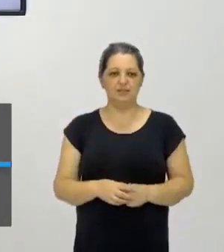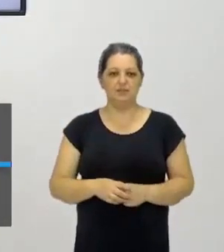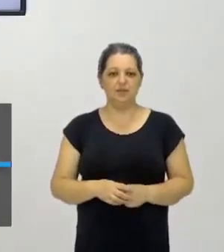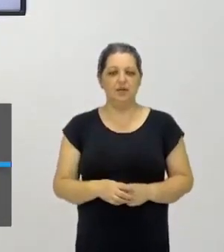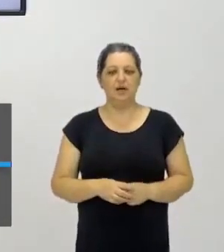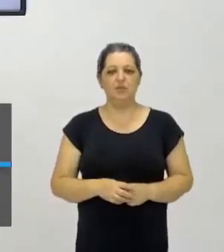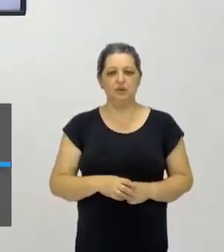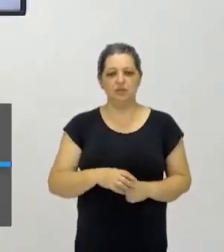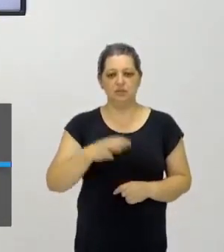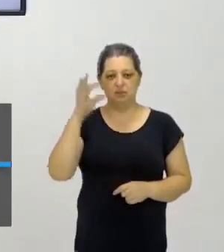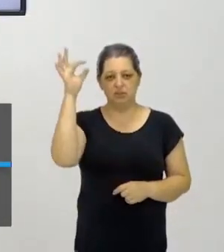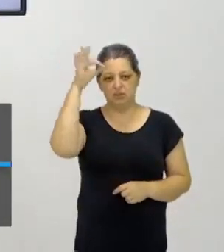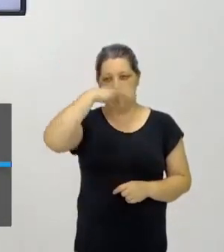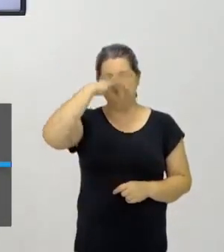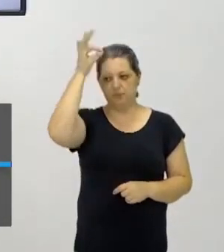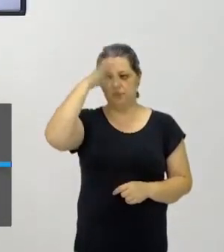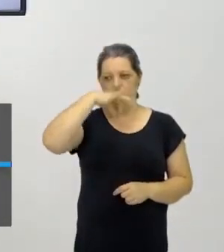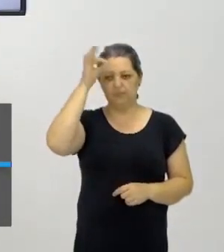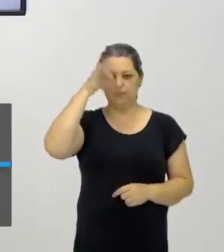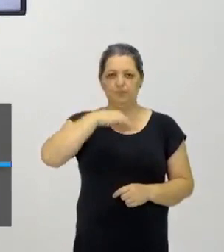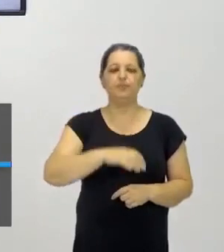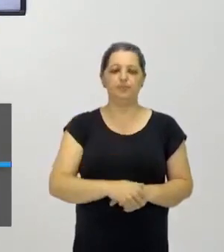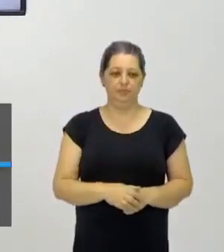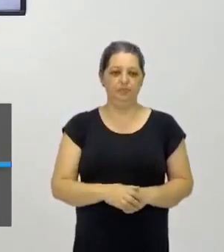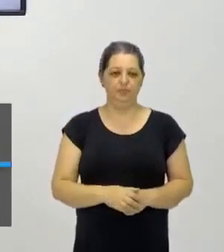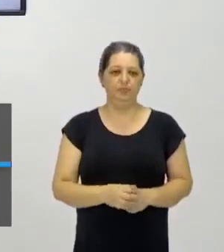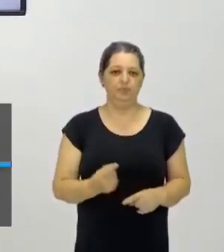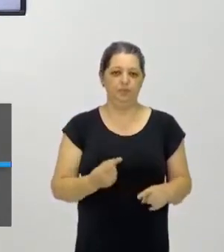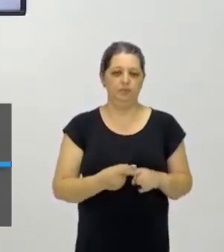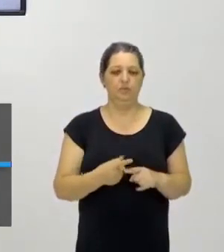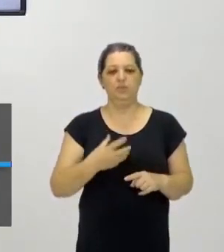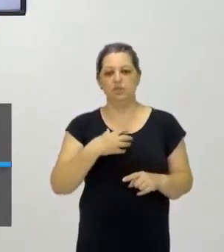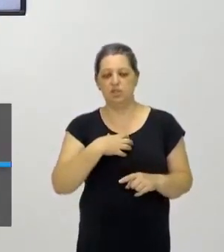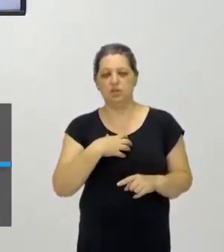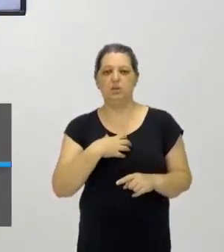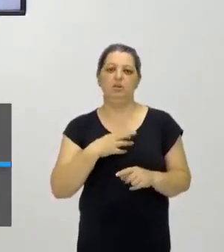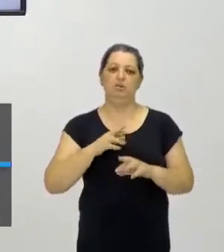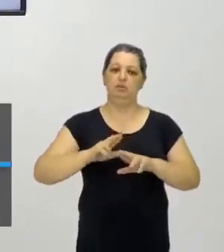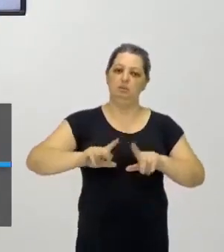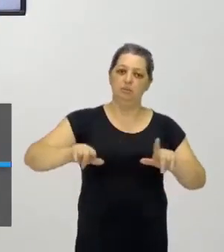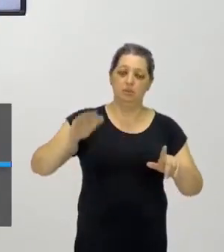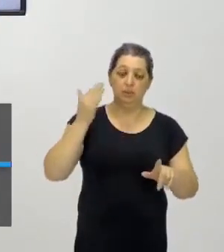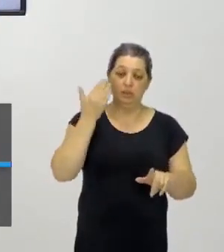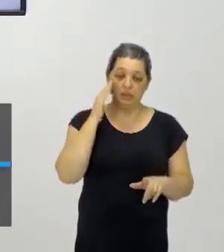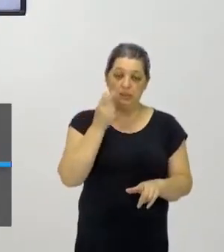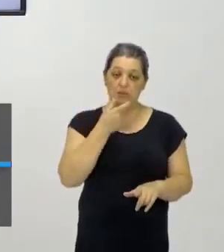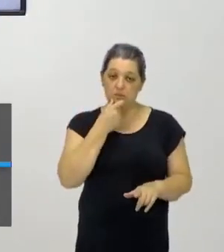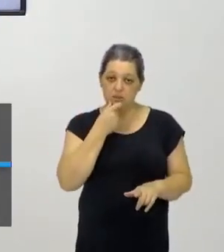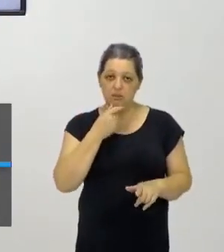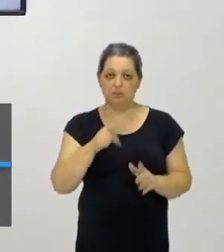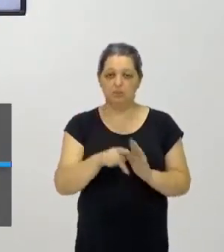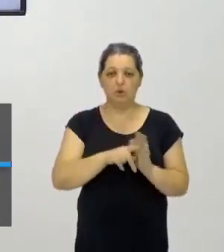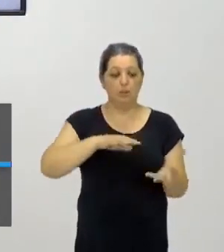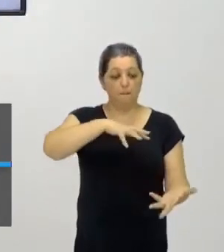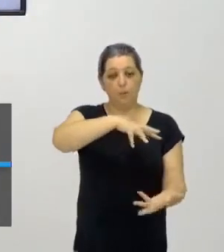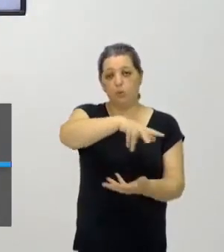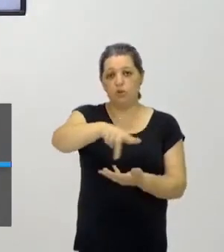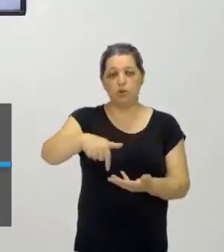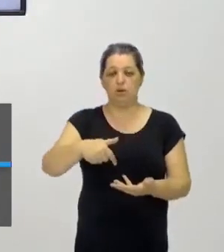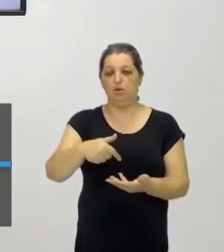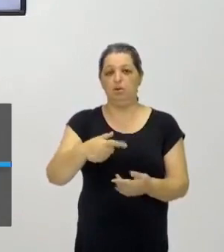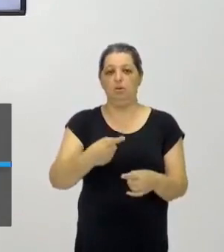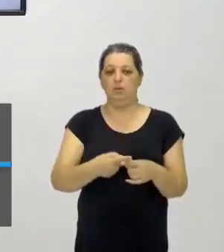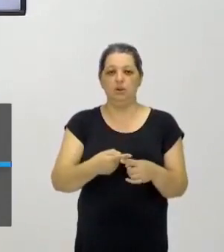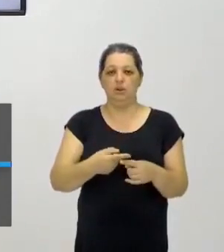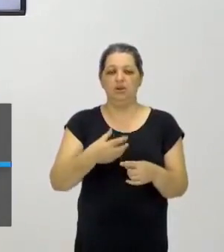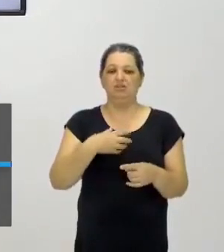também, quando a gente falou de estilos diferentes de fala e entendimento da língua inglesa como uma língua global. Por quê? Não tem jeito,